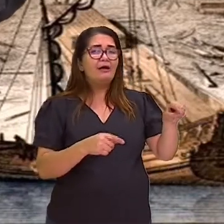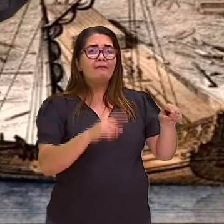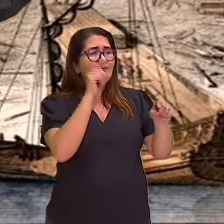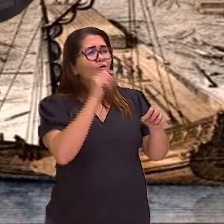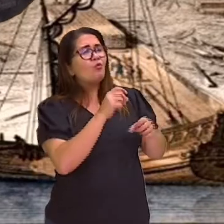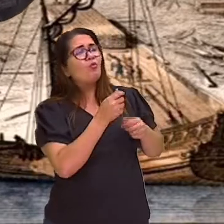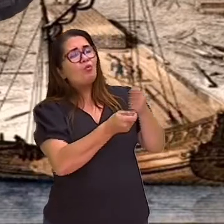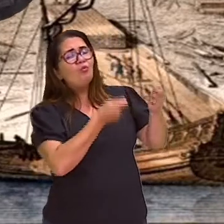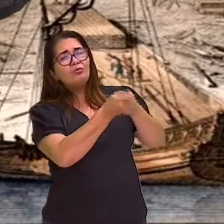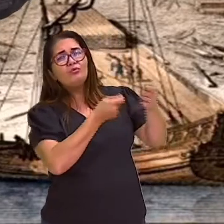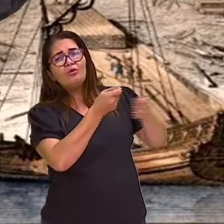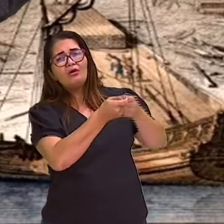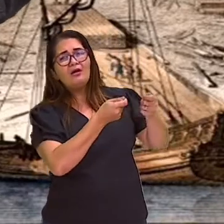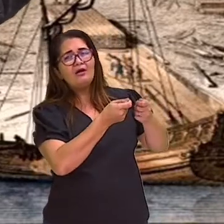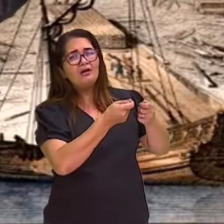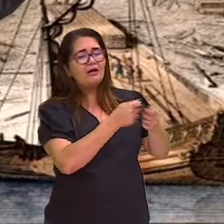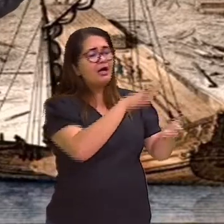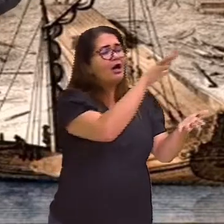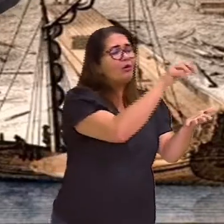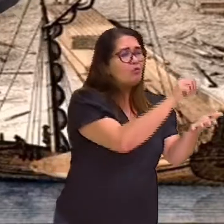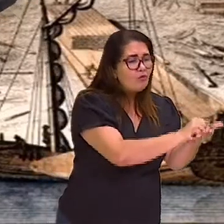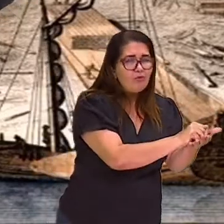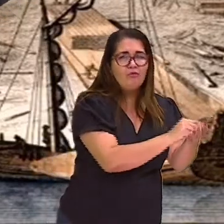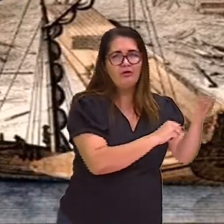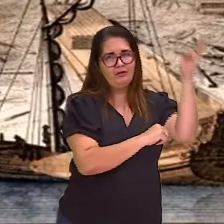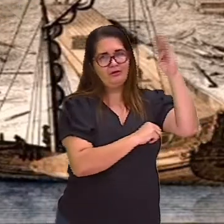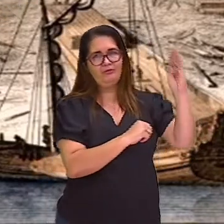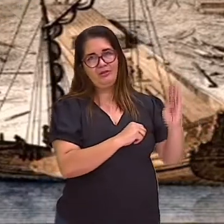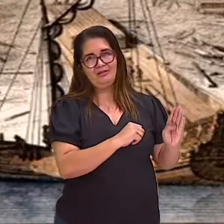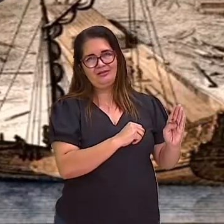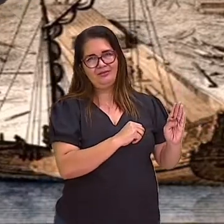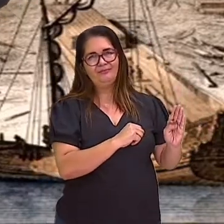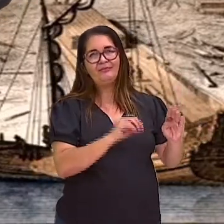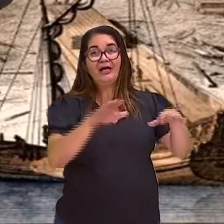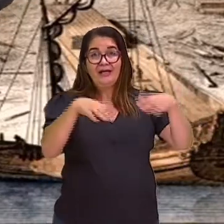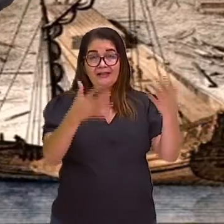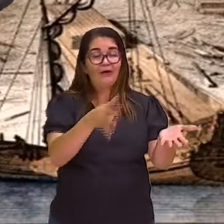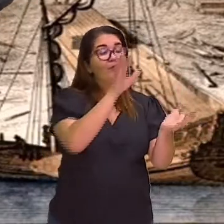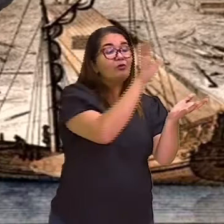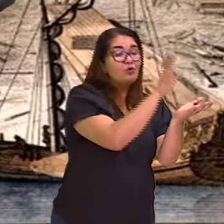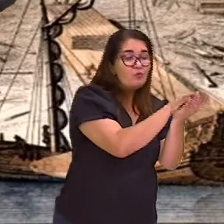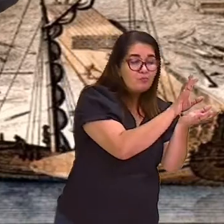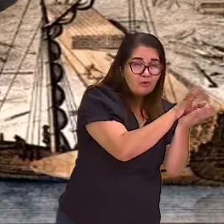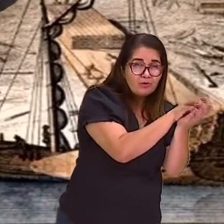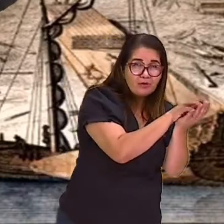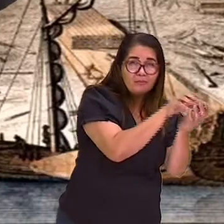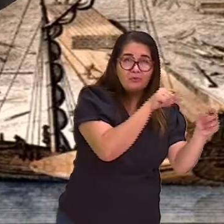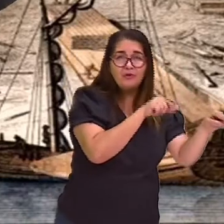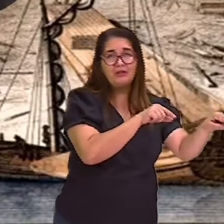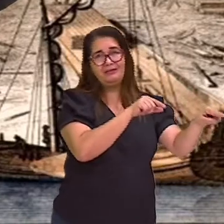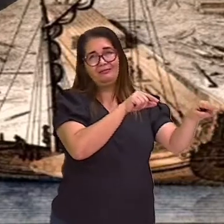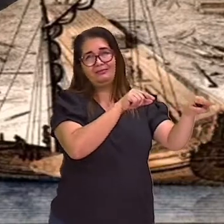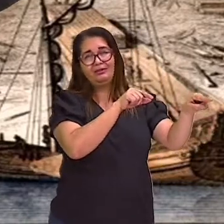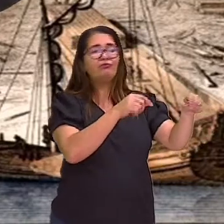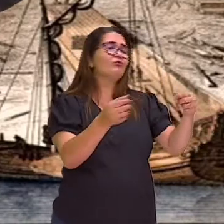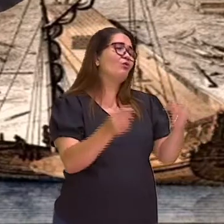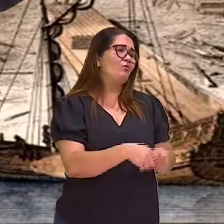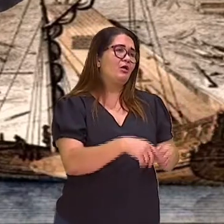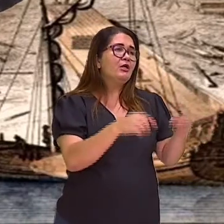lançariam em uma guerra contra os holandeses por Pernambuco só aumentavam. A